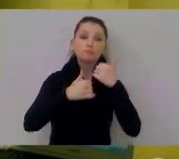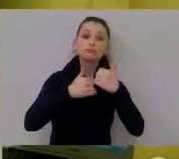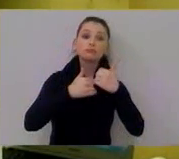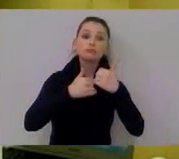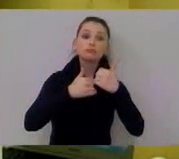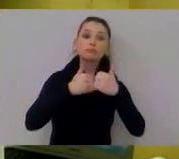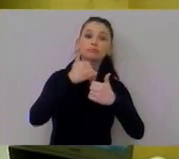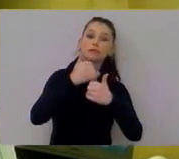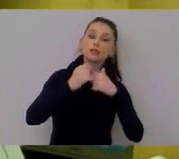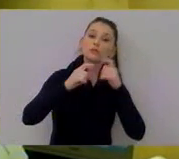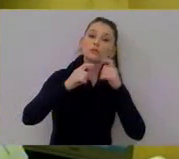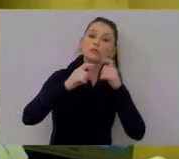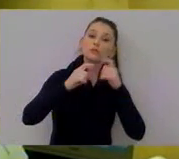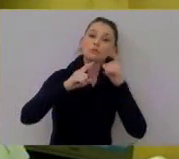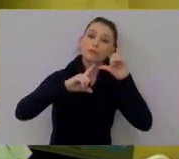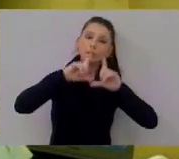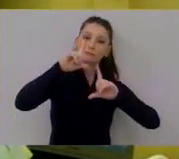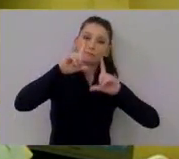E